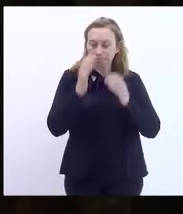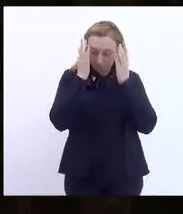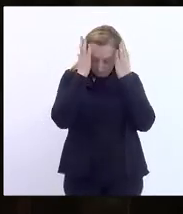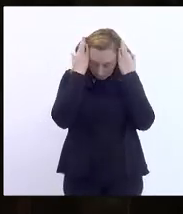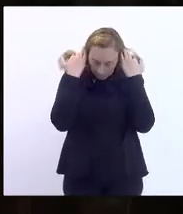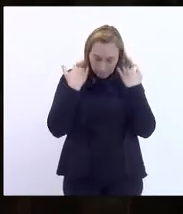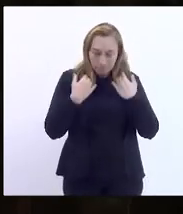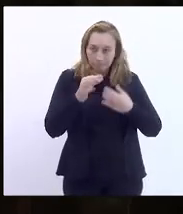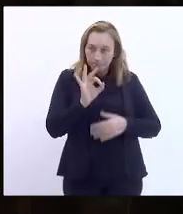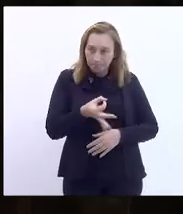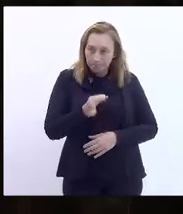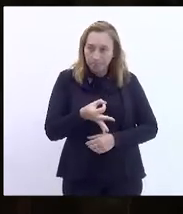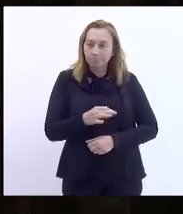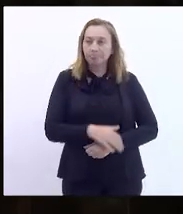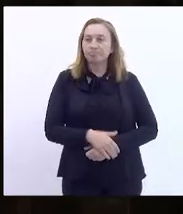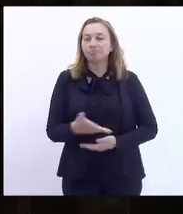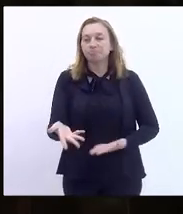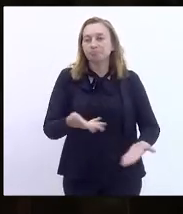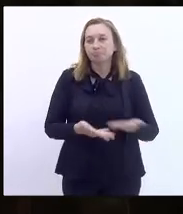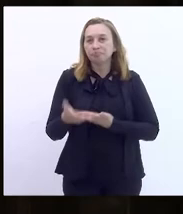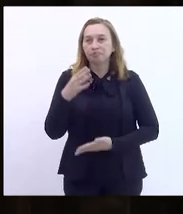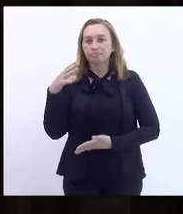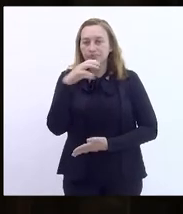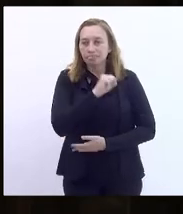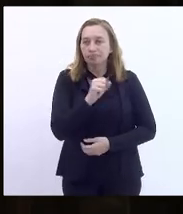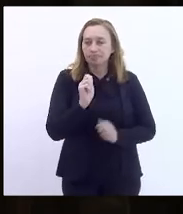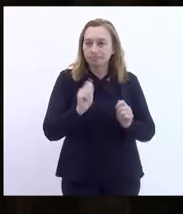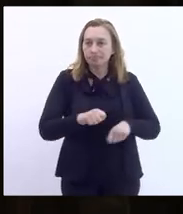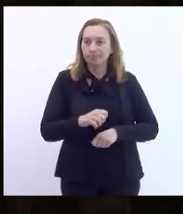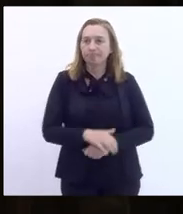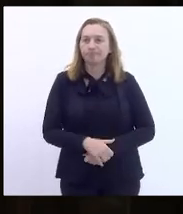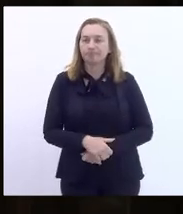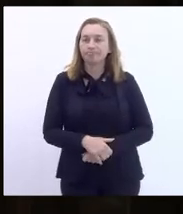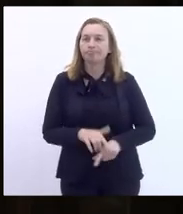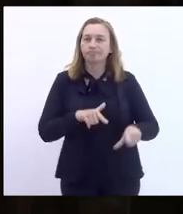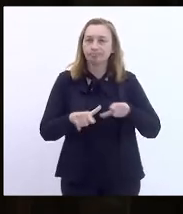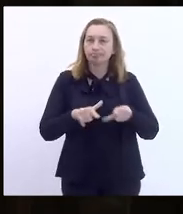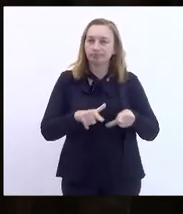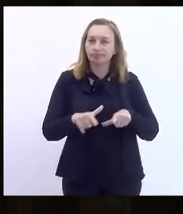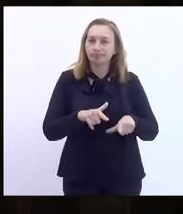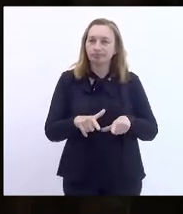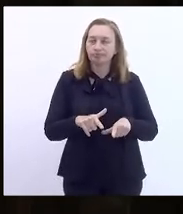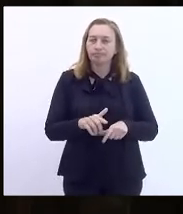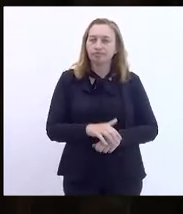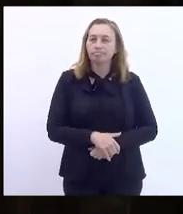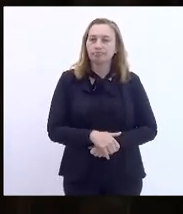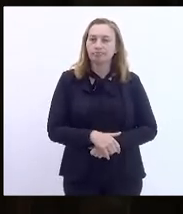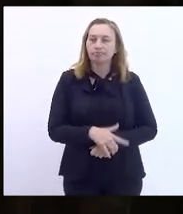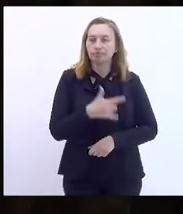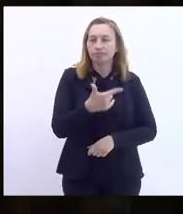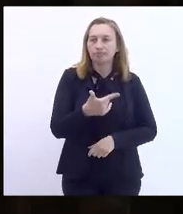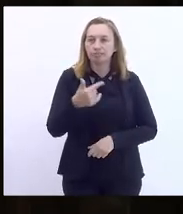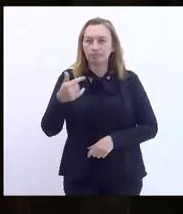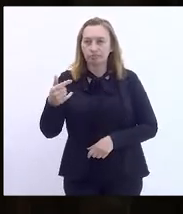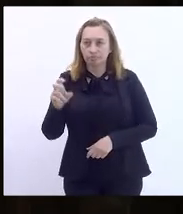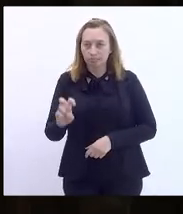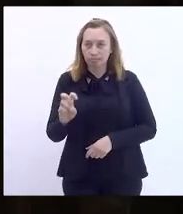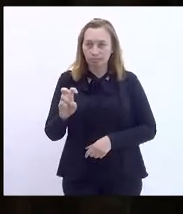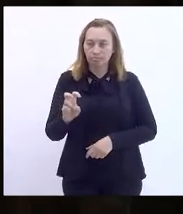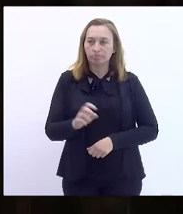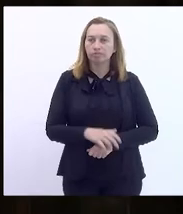simultaneamente a isso a gente também compartilha rapidamente só possível um trabalho que a gente teve vem levando desde 2015 no